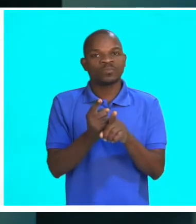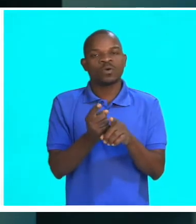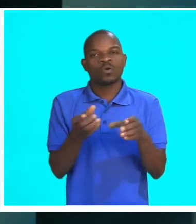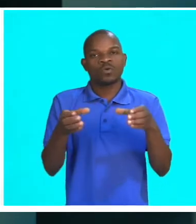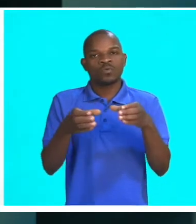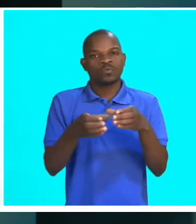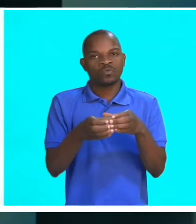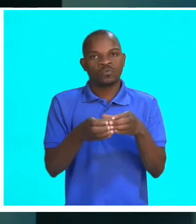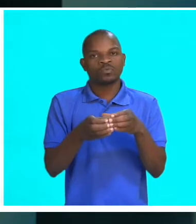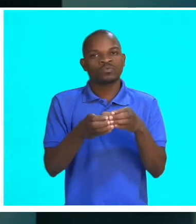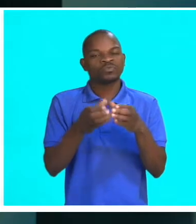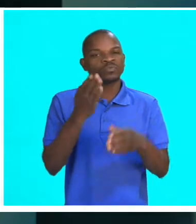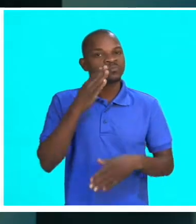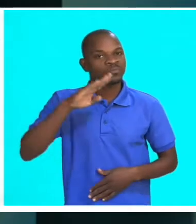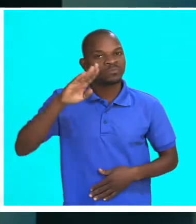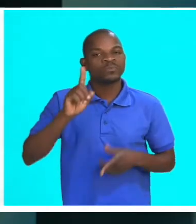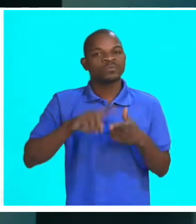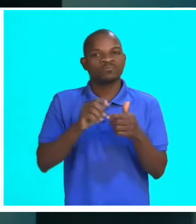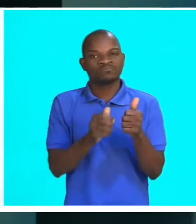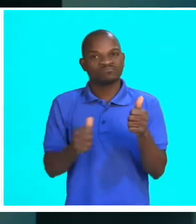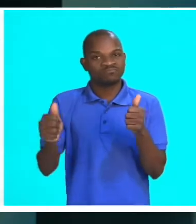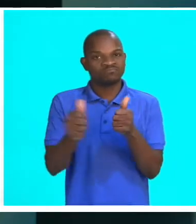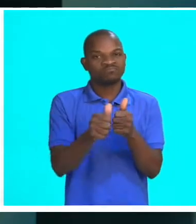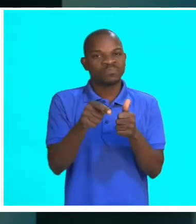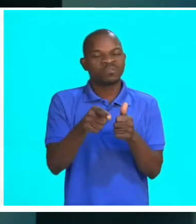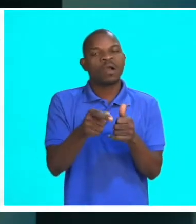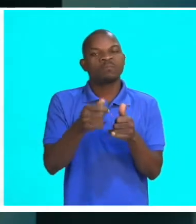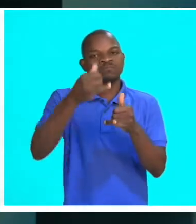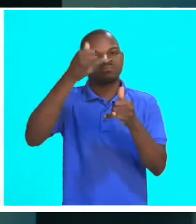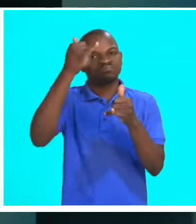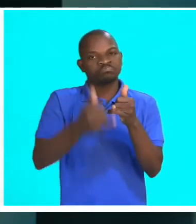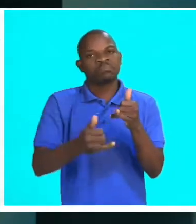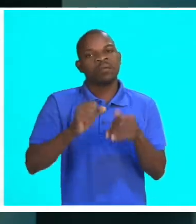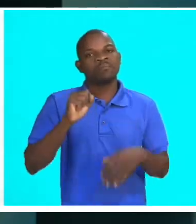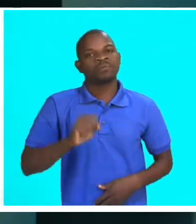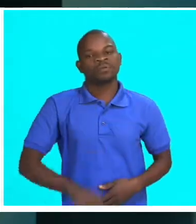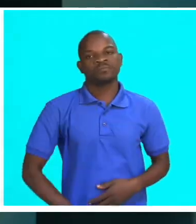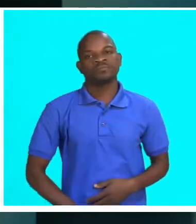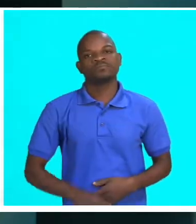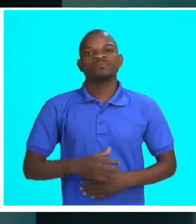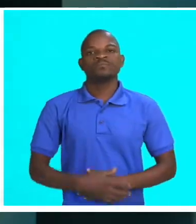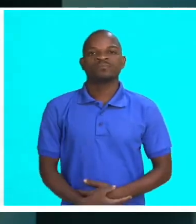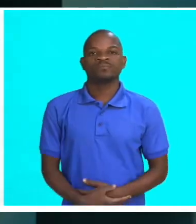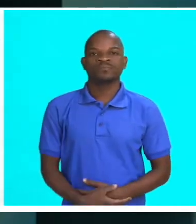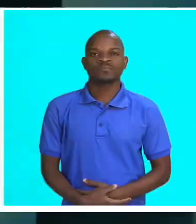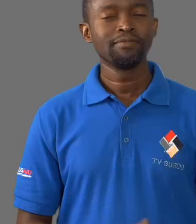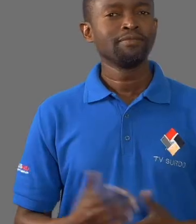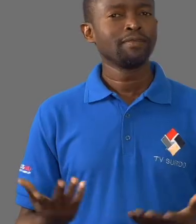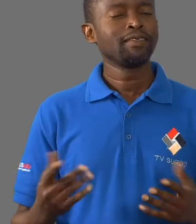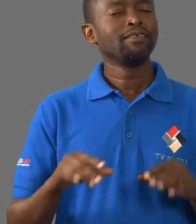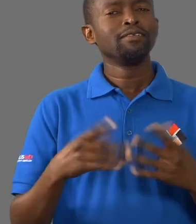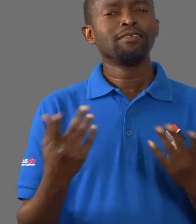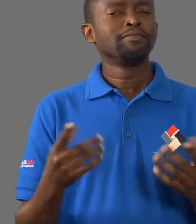na fase de grupos da Liga dos Campeões, tendo seu representante sido eliminado nos quartos de final.